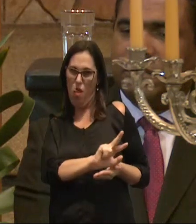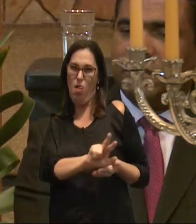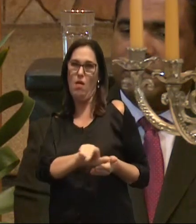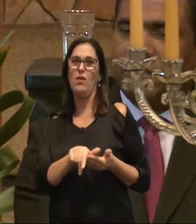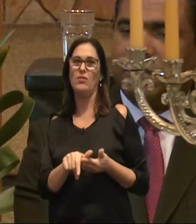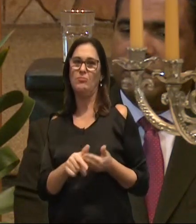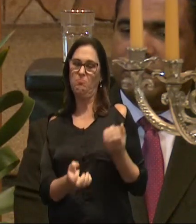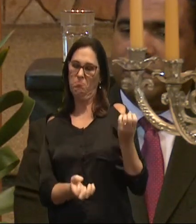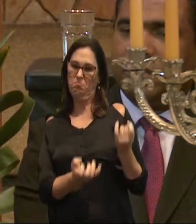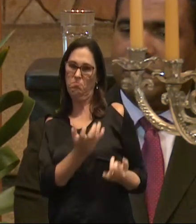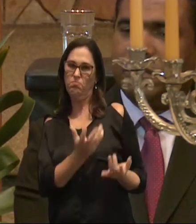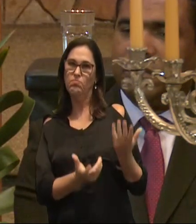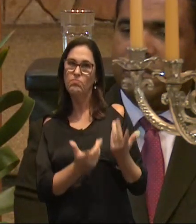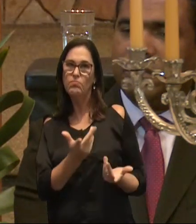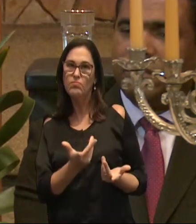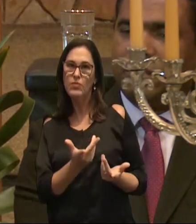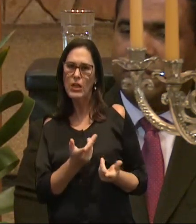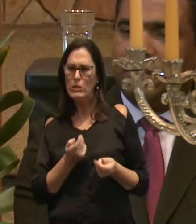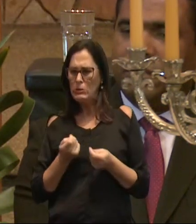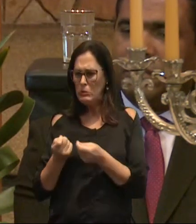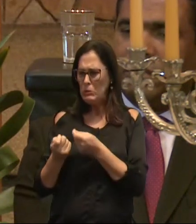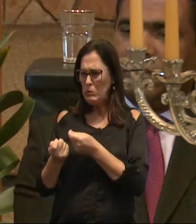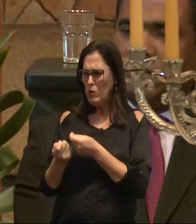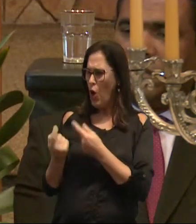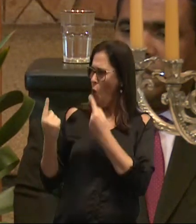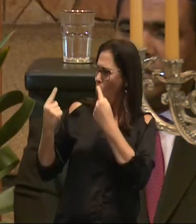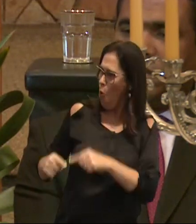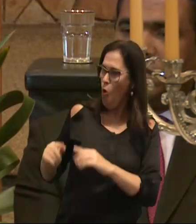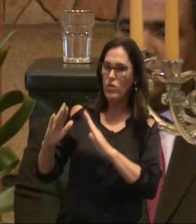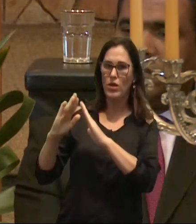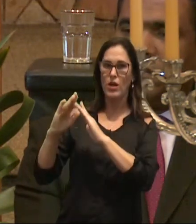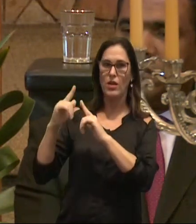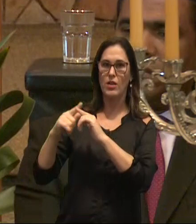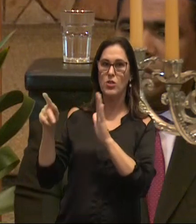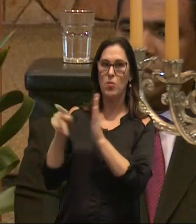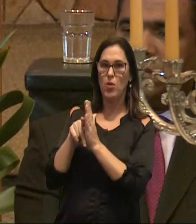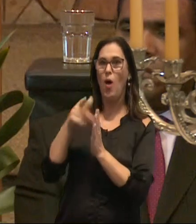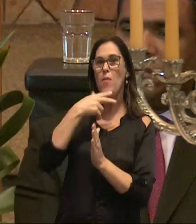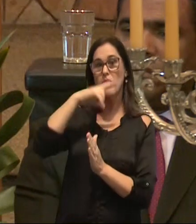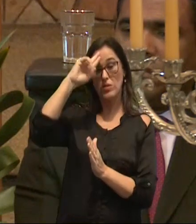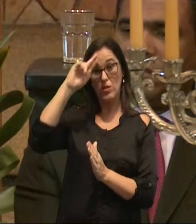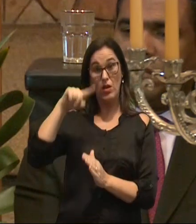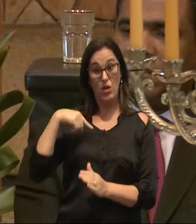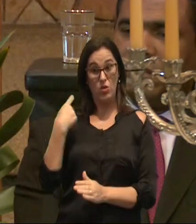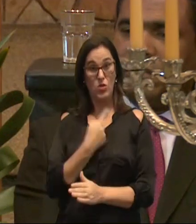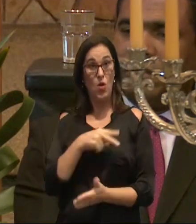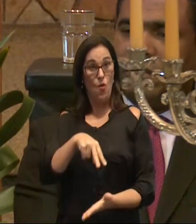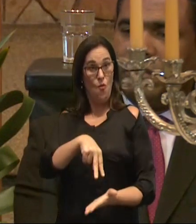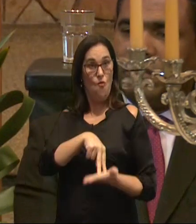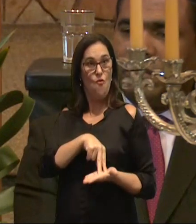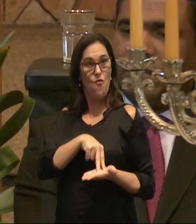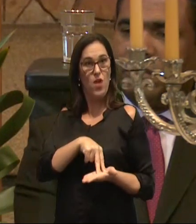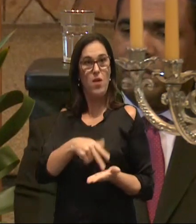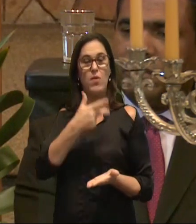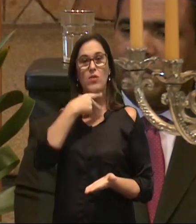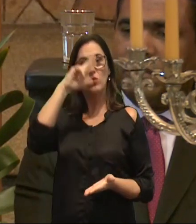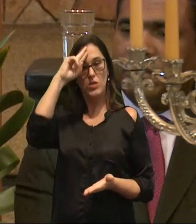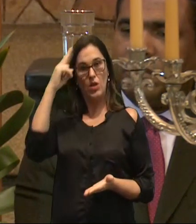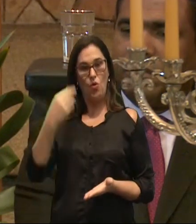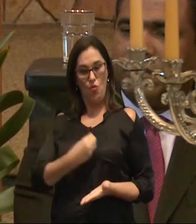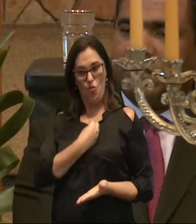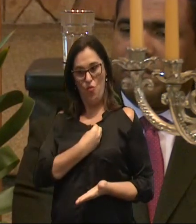do inferno que tentam contra a igreja do Senhor. E que nós estejamos firmes no Senhor, em sua